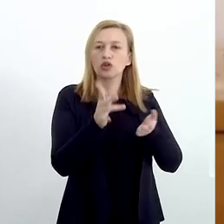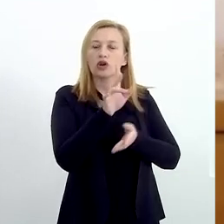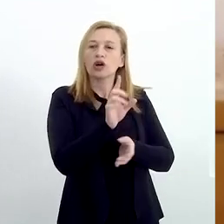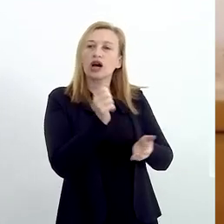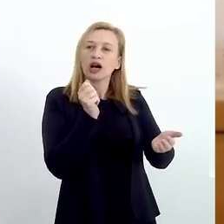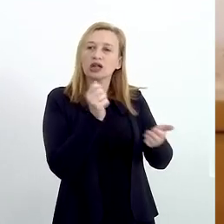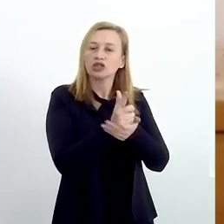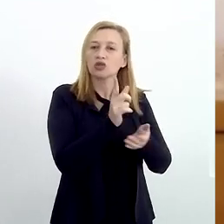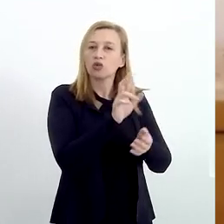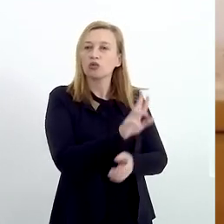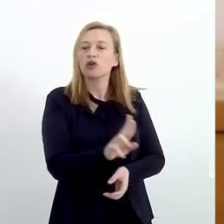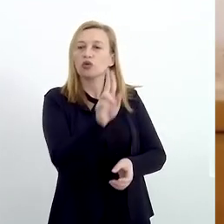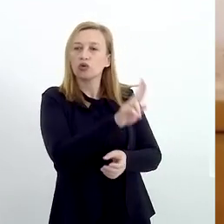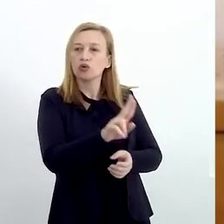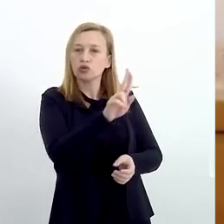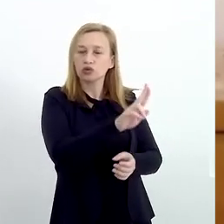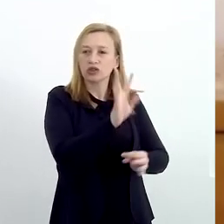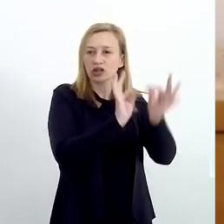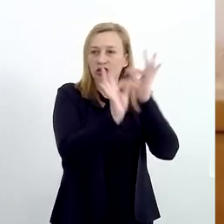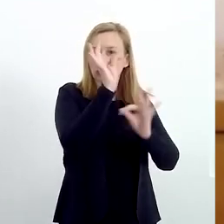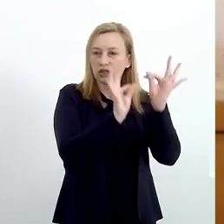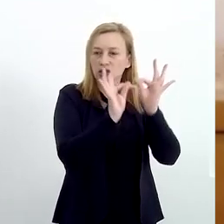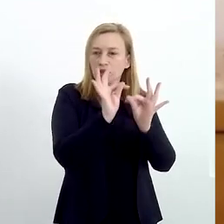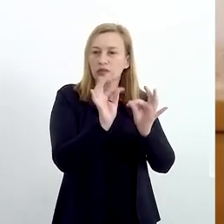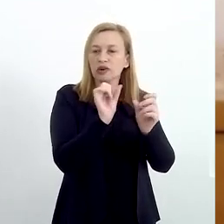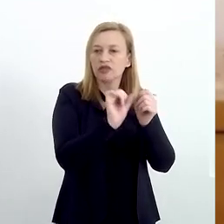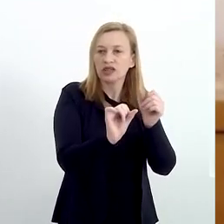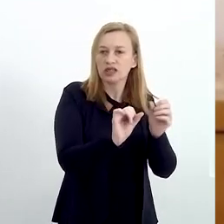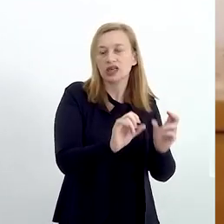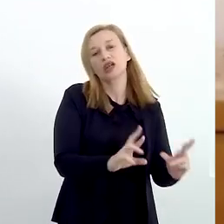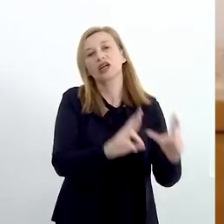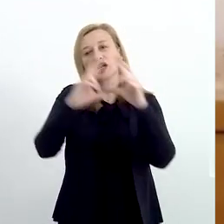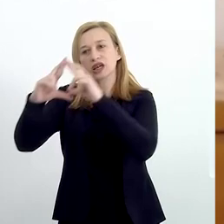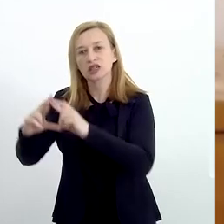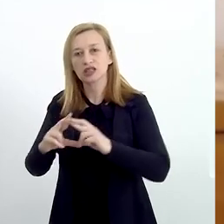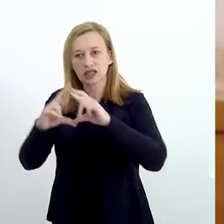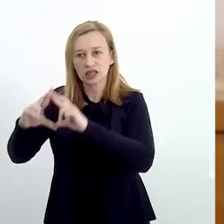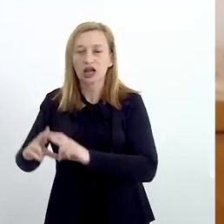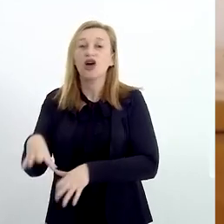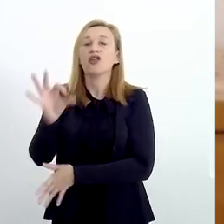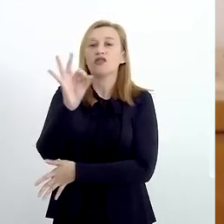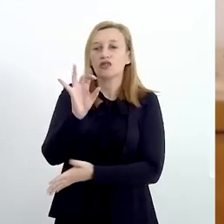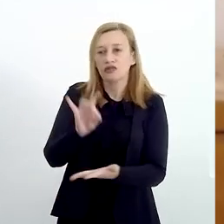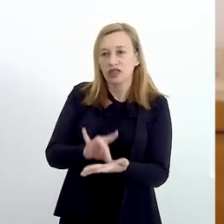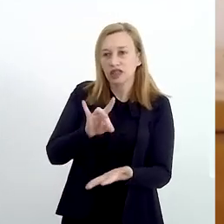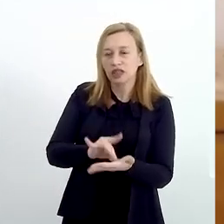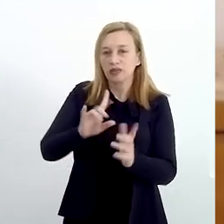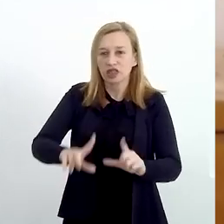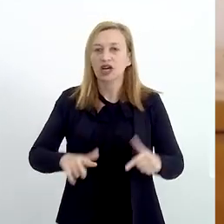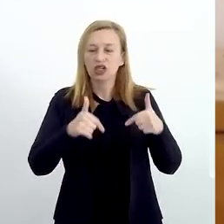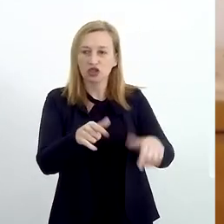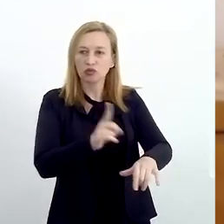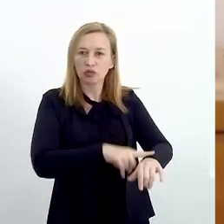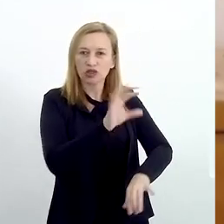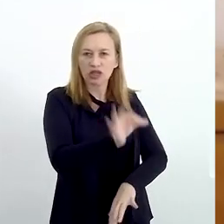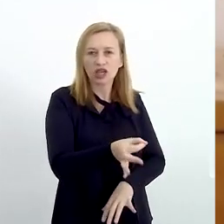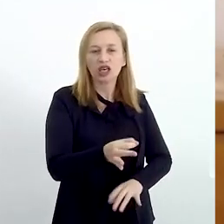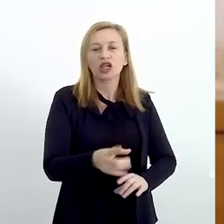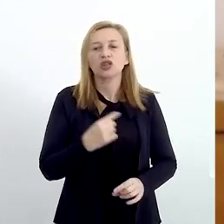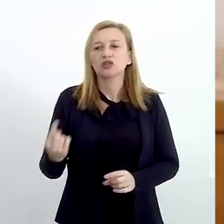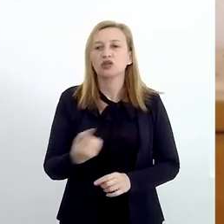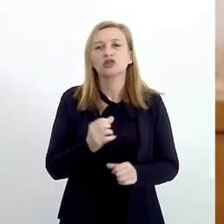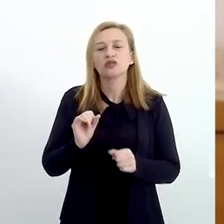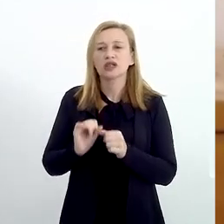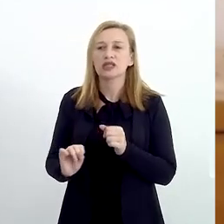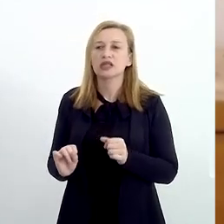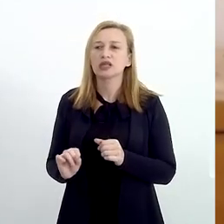que estimulam os consumidores a fazer essa transposição entre querer reciclar e realmente e no ato de